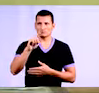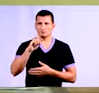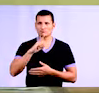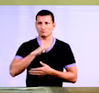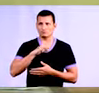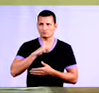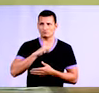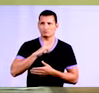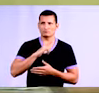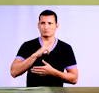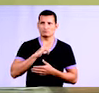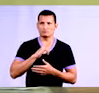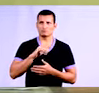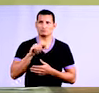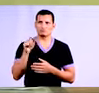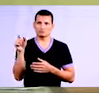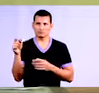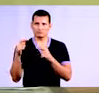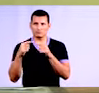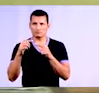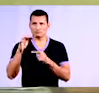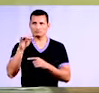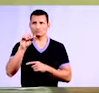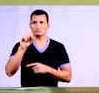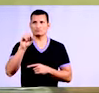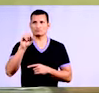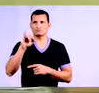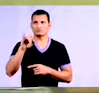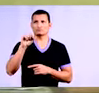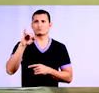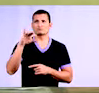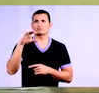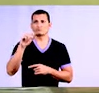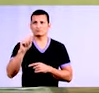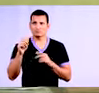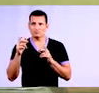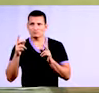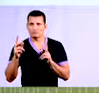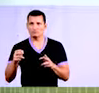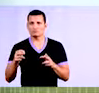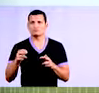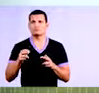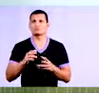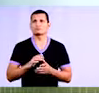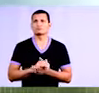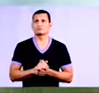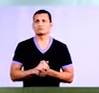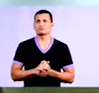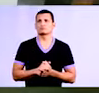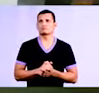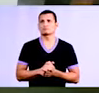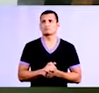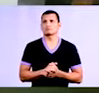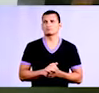correspondência na memória física num quadro de mesmo tamanho. Por isso que existe essa eficiência que o senhor falou, da utilização